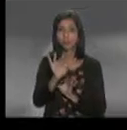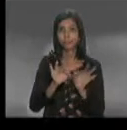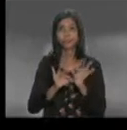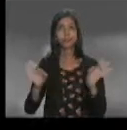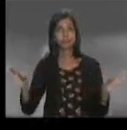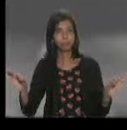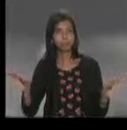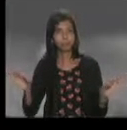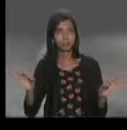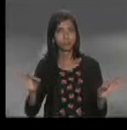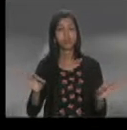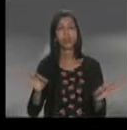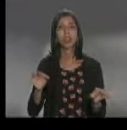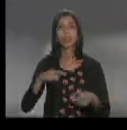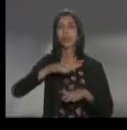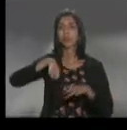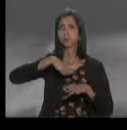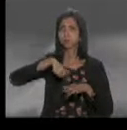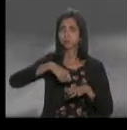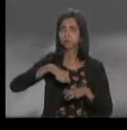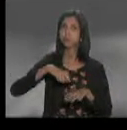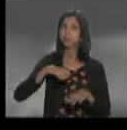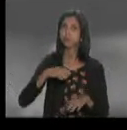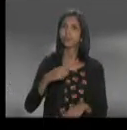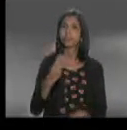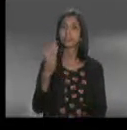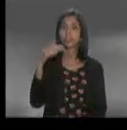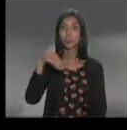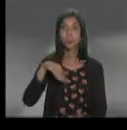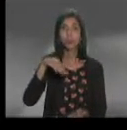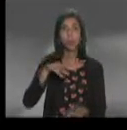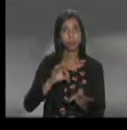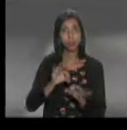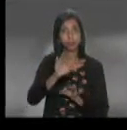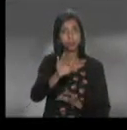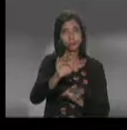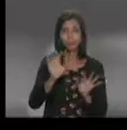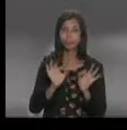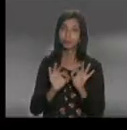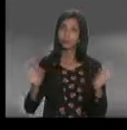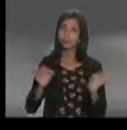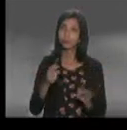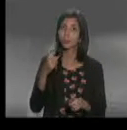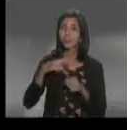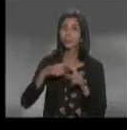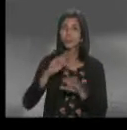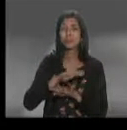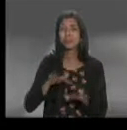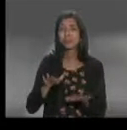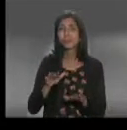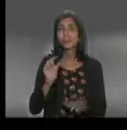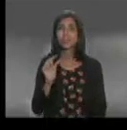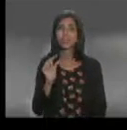por 1,5. A cozinha tinha 3 de comprimento por 2,5 de... Então era muito pequeno.